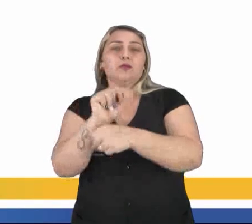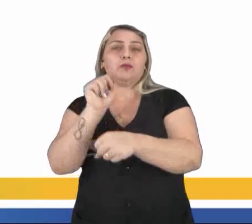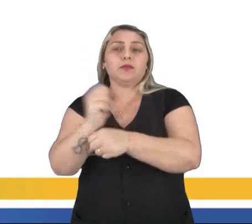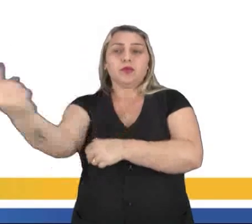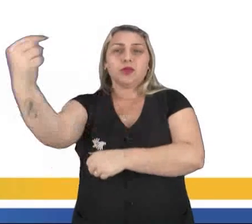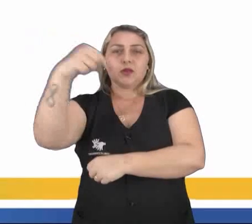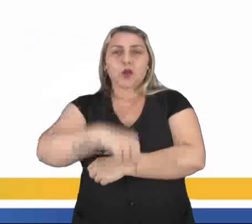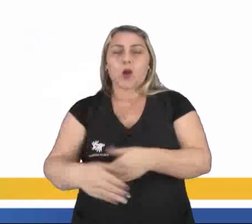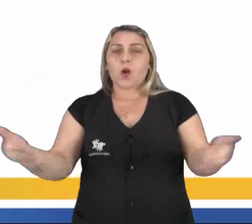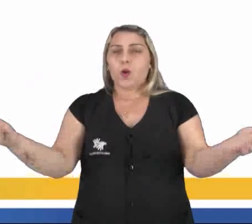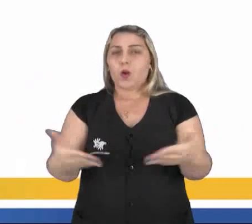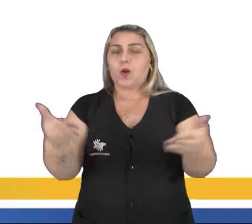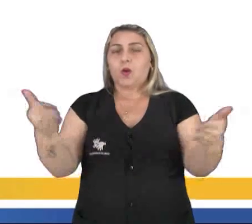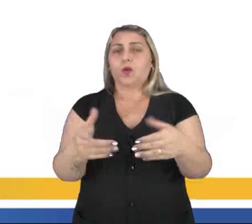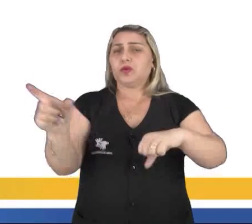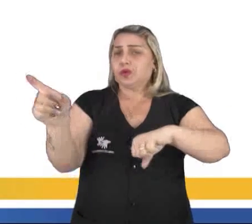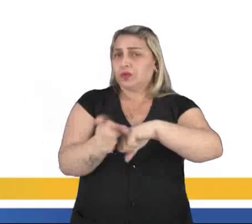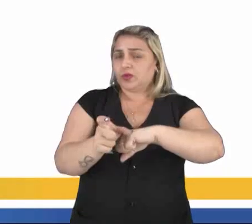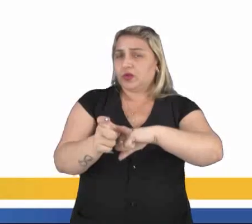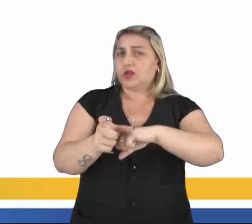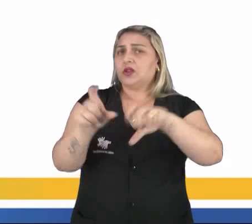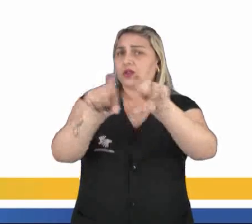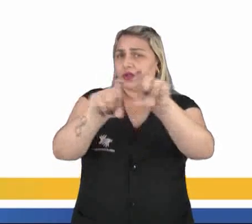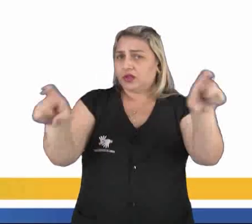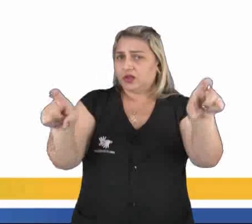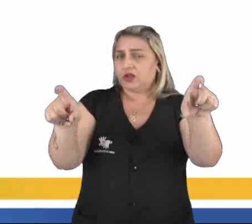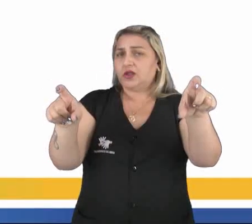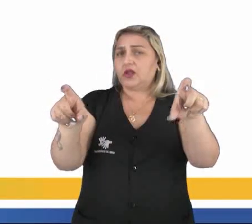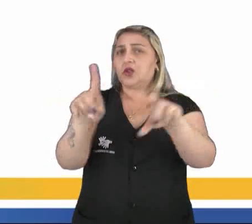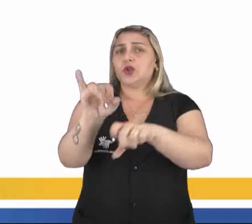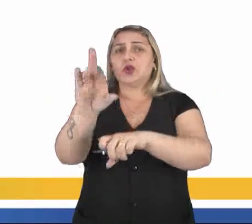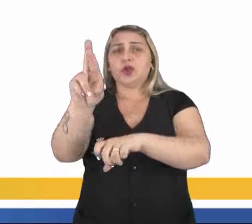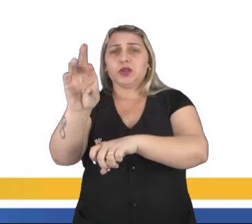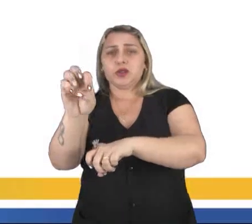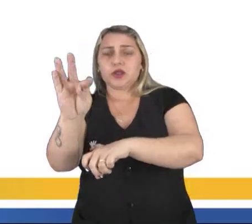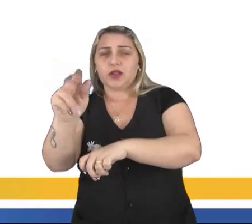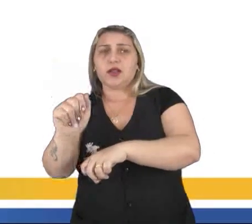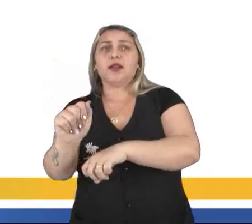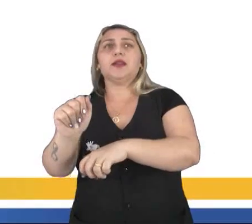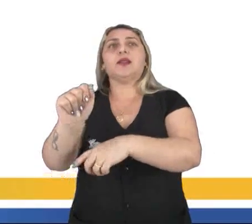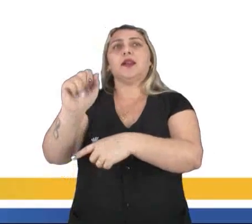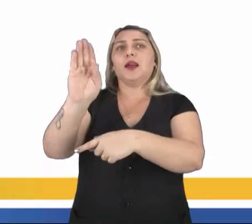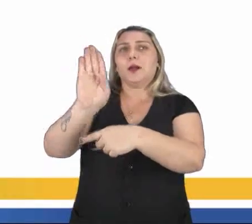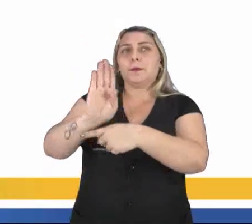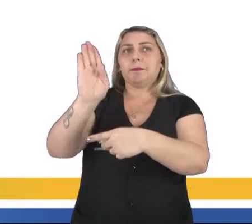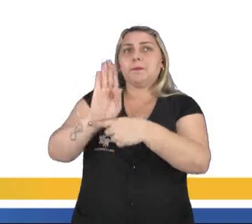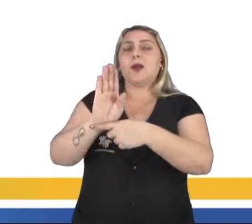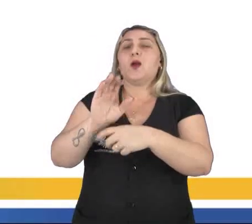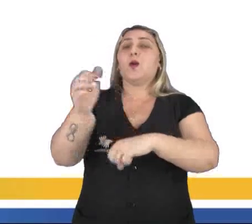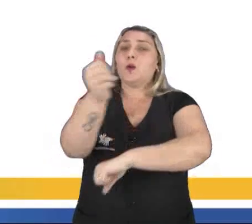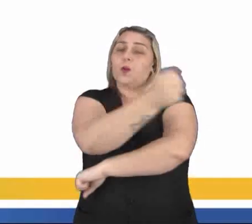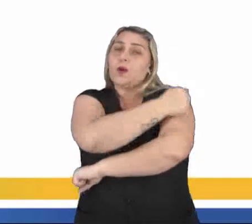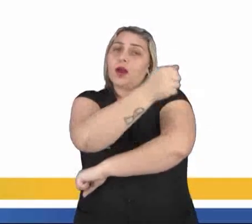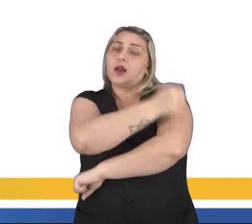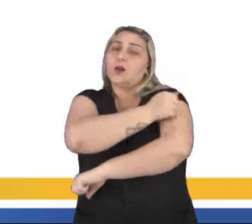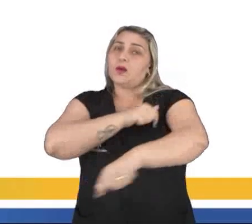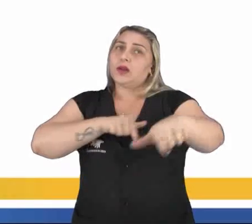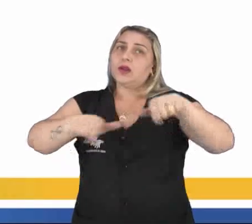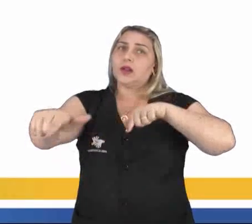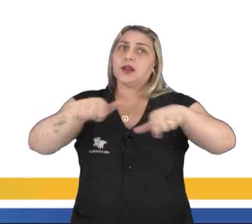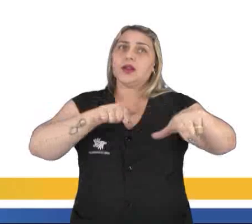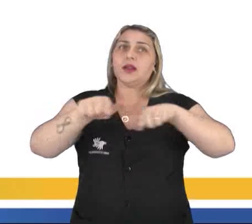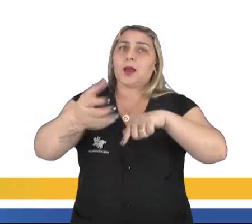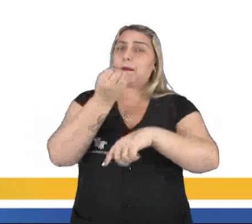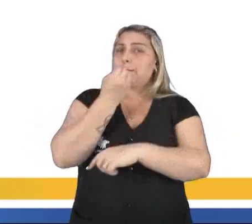venhas hoje, é uma oração subordinada substantiva, objetiva direta. A letra B, o aluno que trabalha, é uma